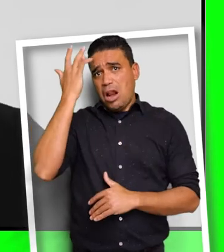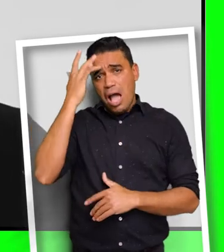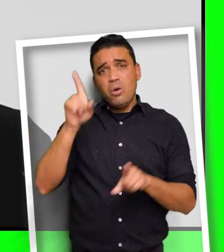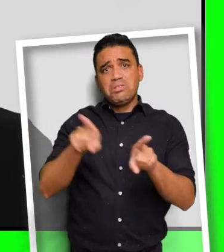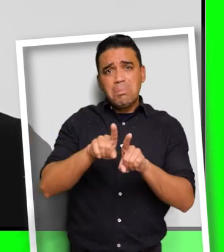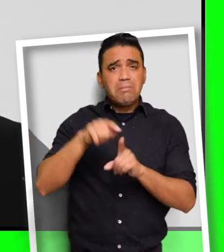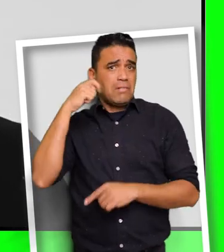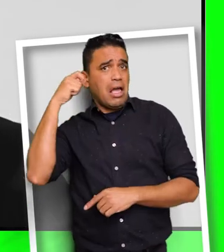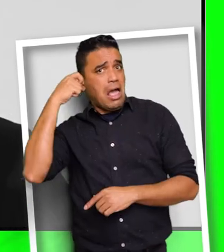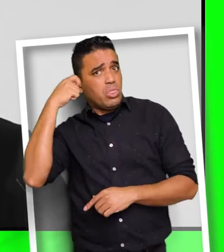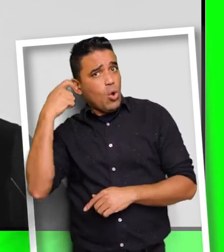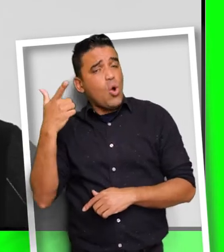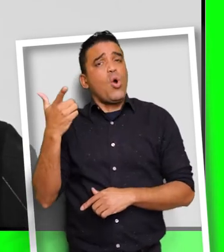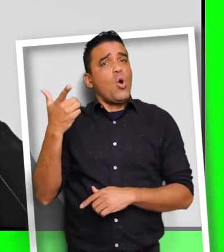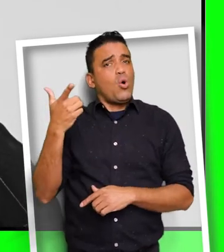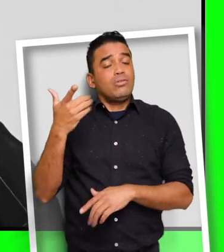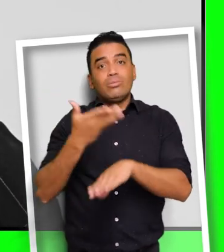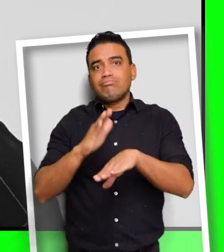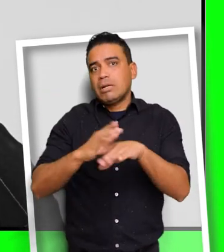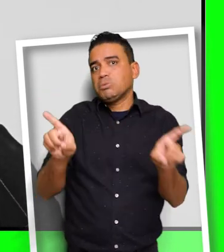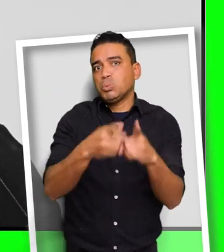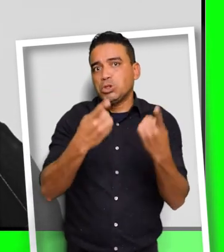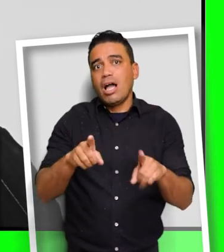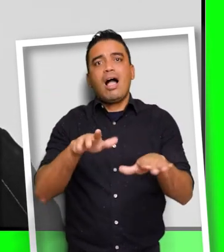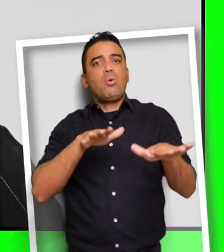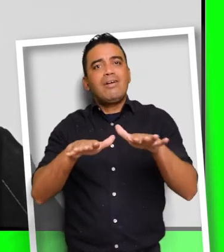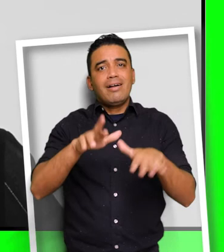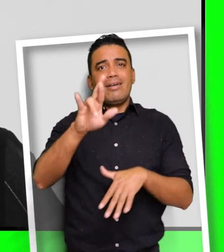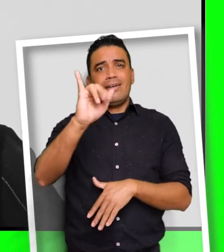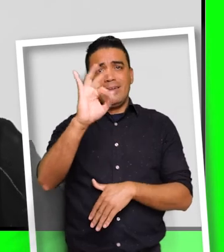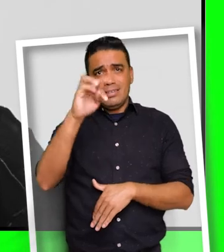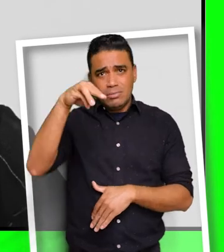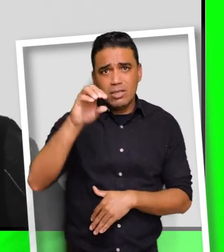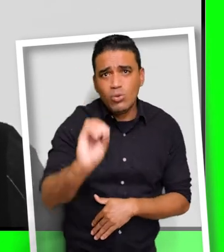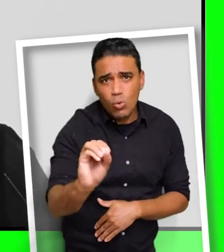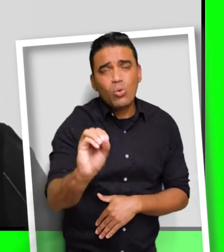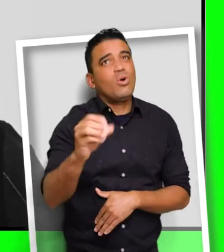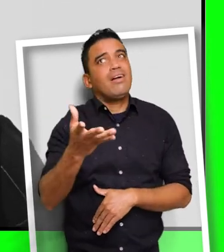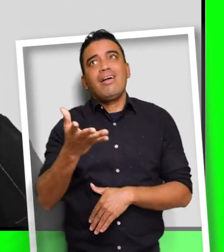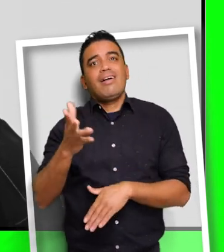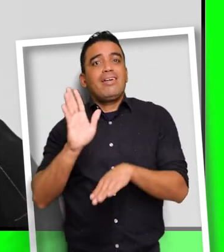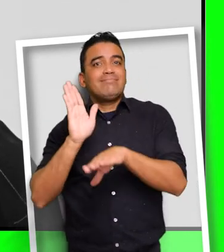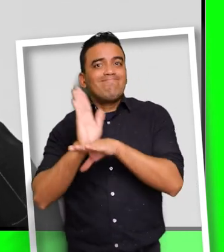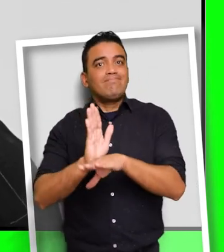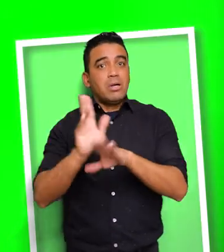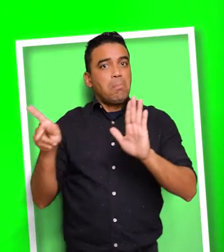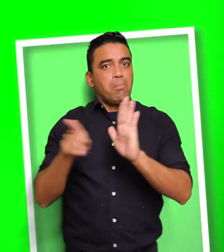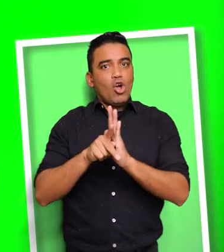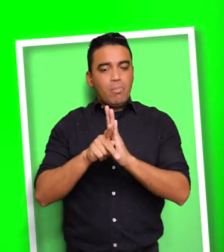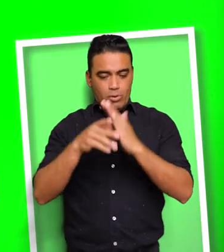atores. Por quê? Porque é um treinamento musical rítmico extremamente amparado no